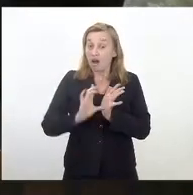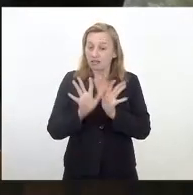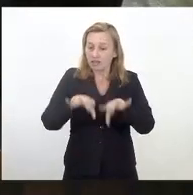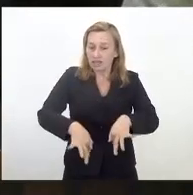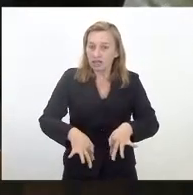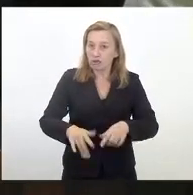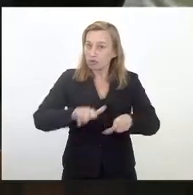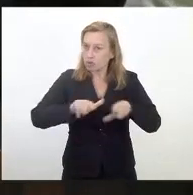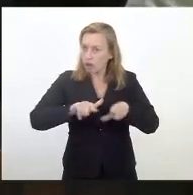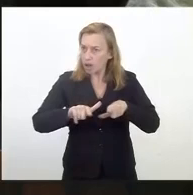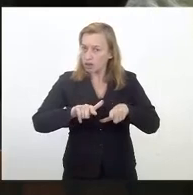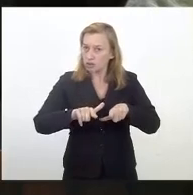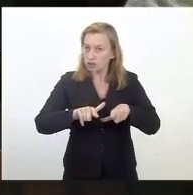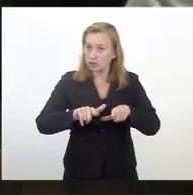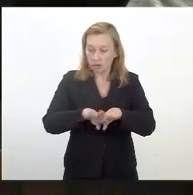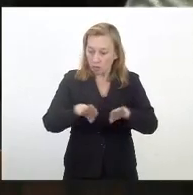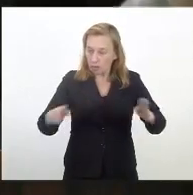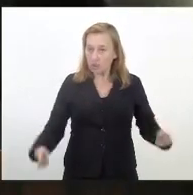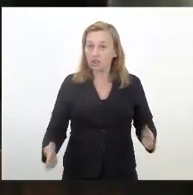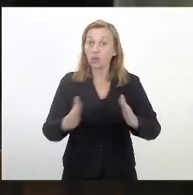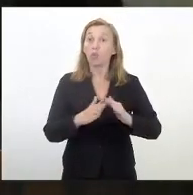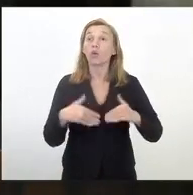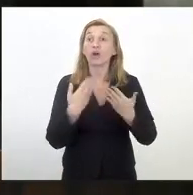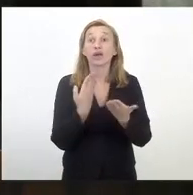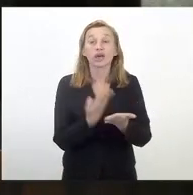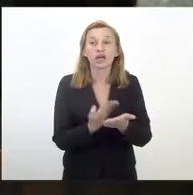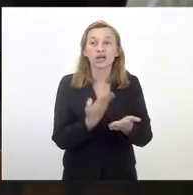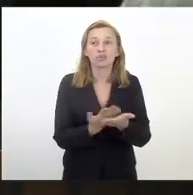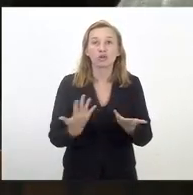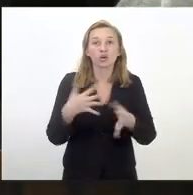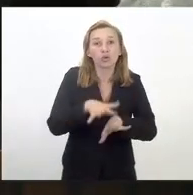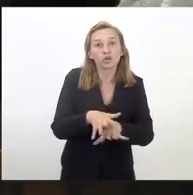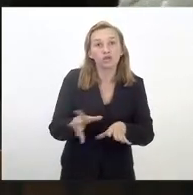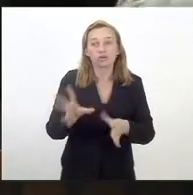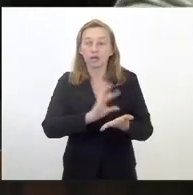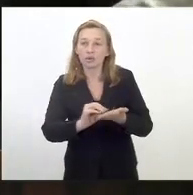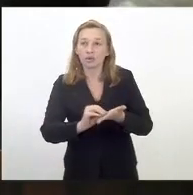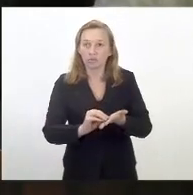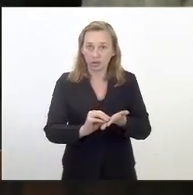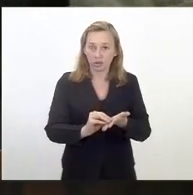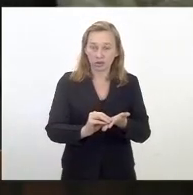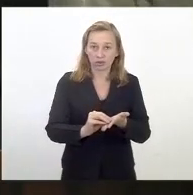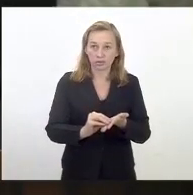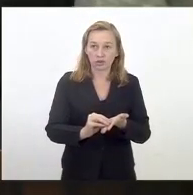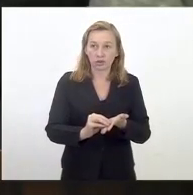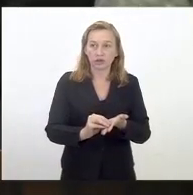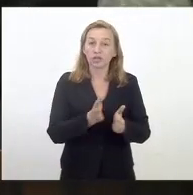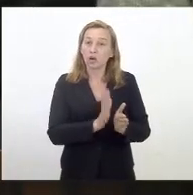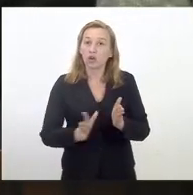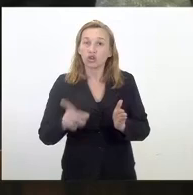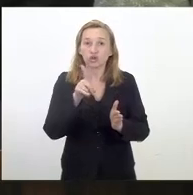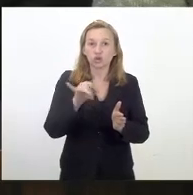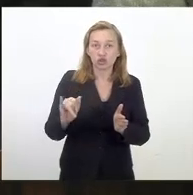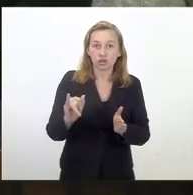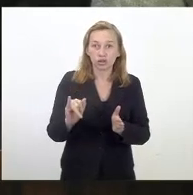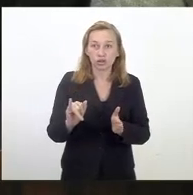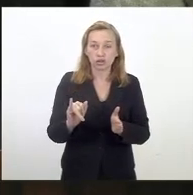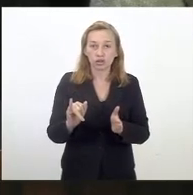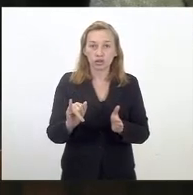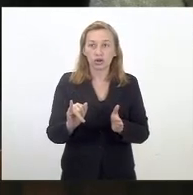encerrar os trabalho a sobre a mesa requerimento de inclusão na pauta é que é inclusão na ordem do dia